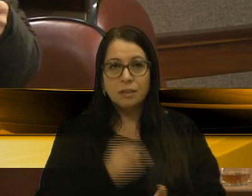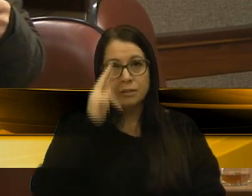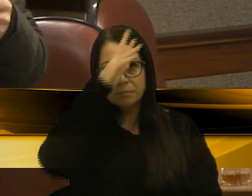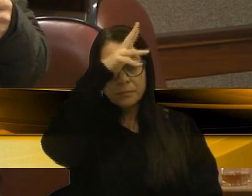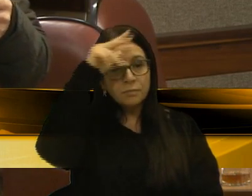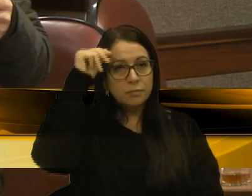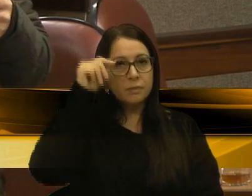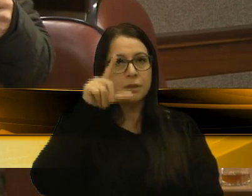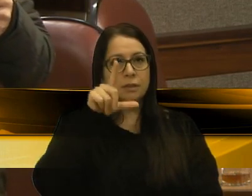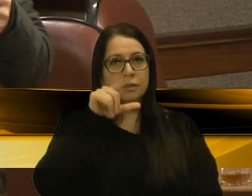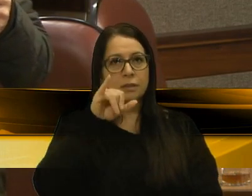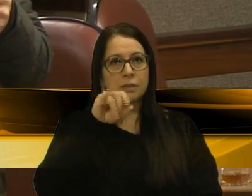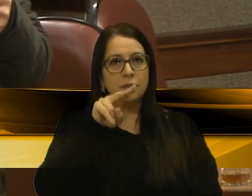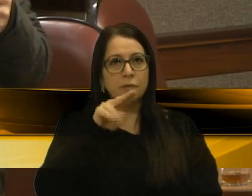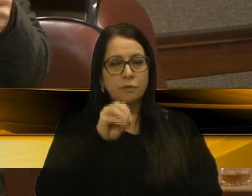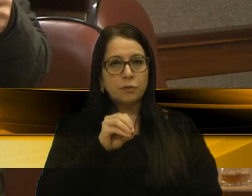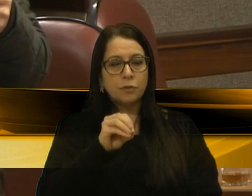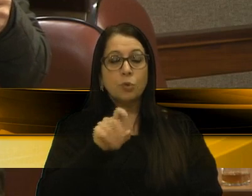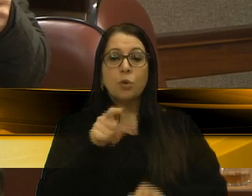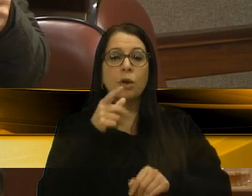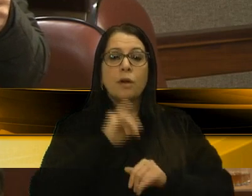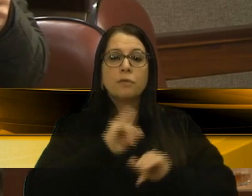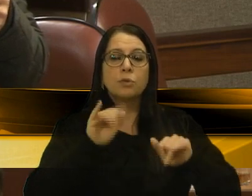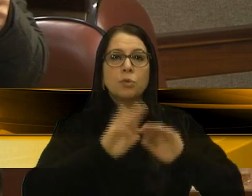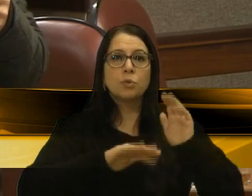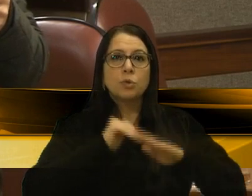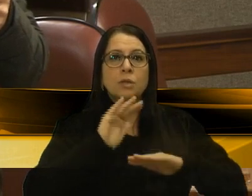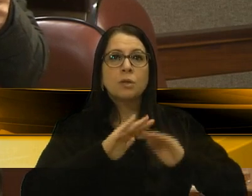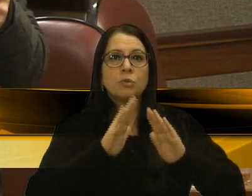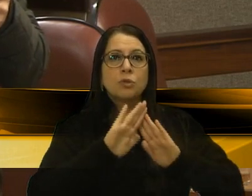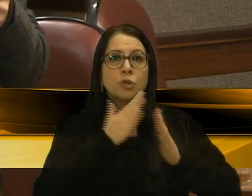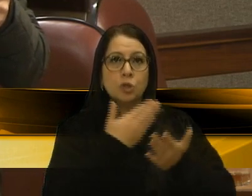Lídio Escorteganha anunciou a construção de uma escola